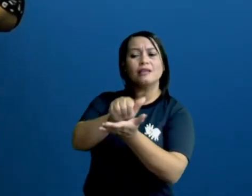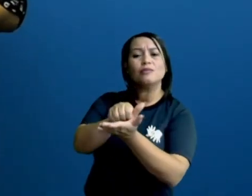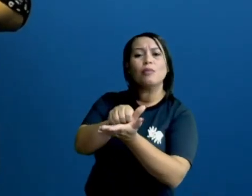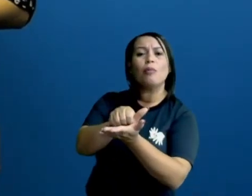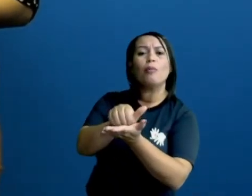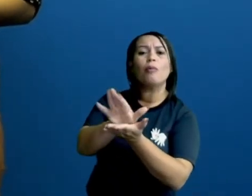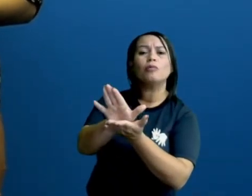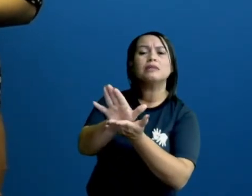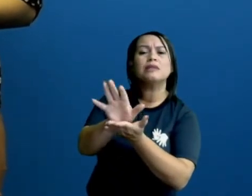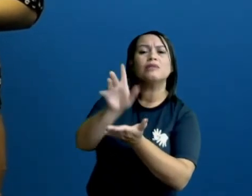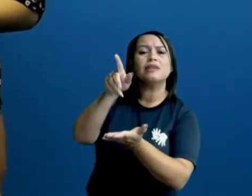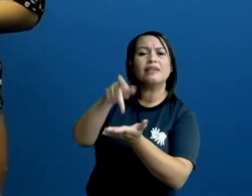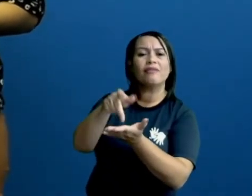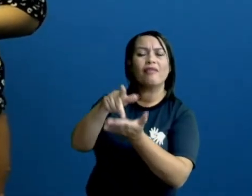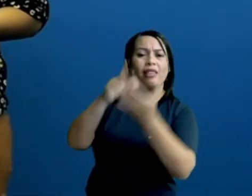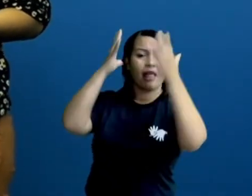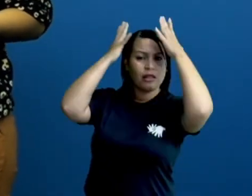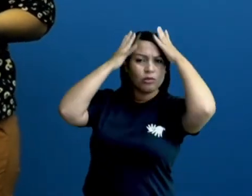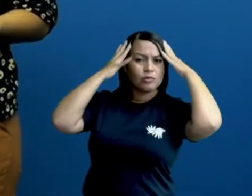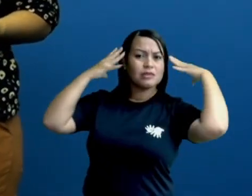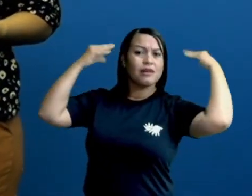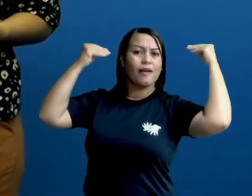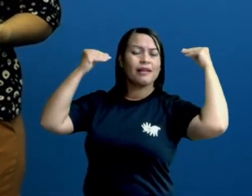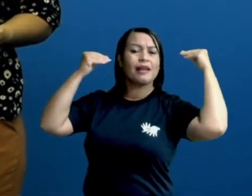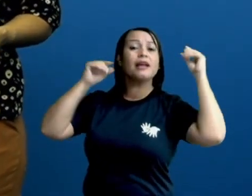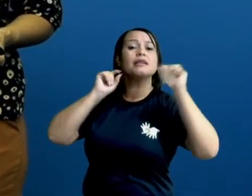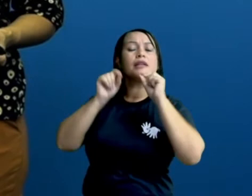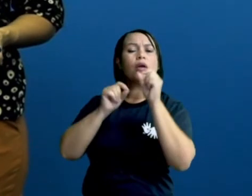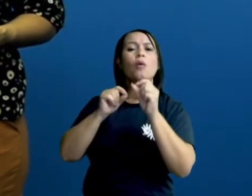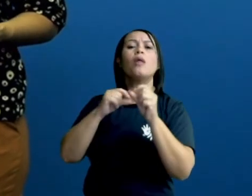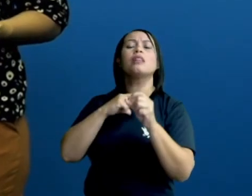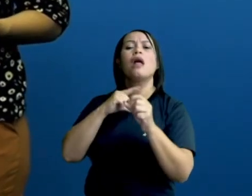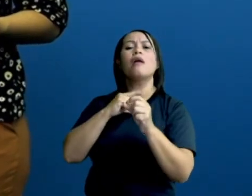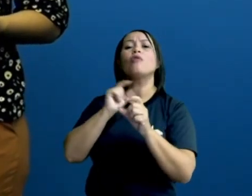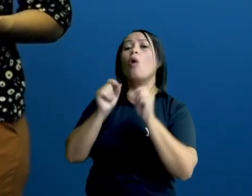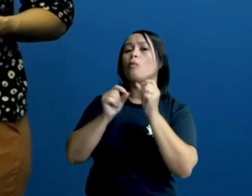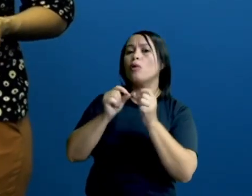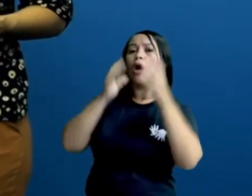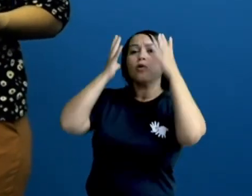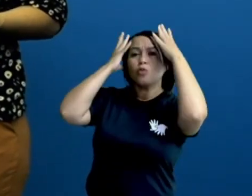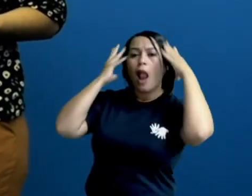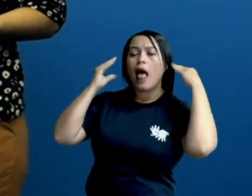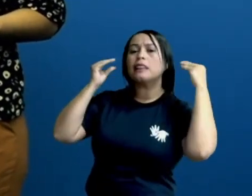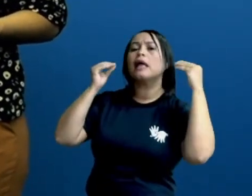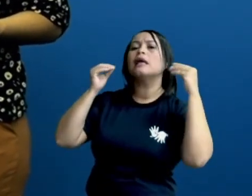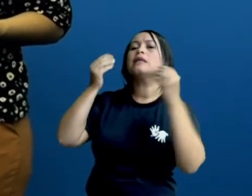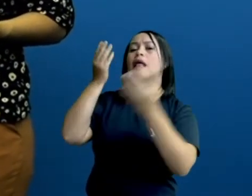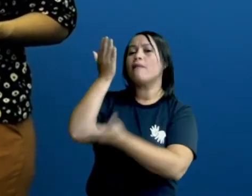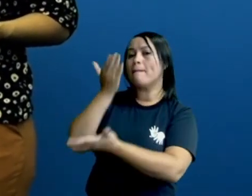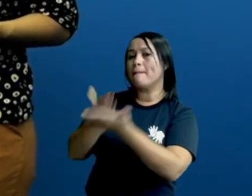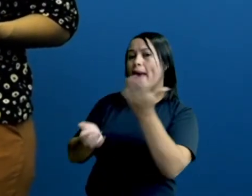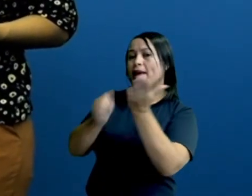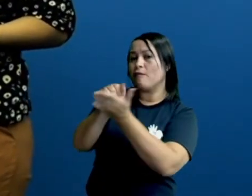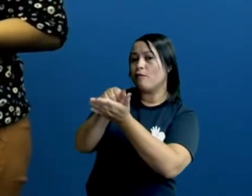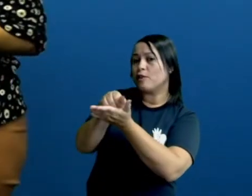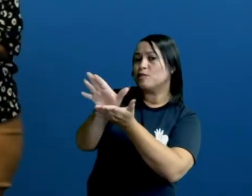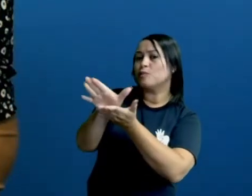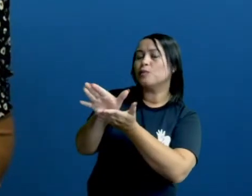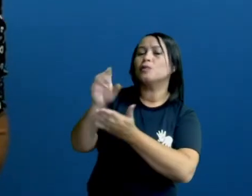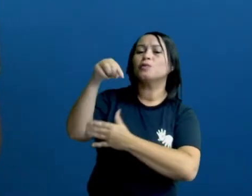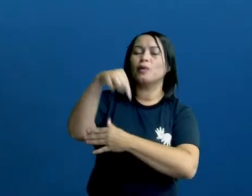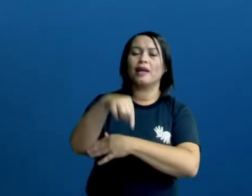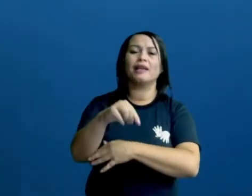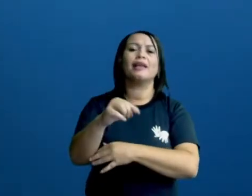expulsão efetiva dos holandeses, ou o primeiro fracasso dos holandeses aqui na